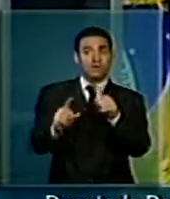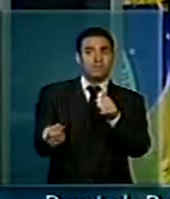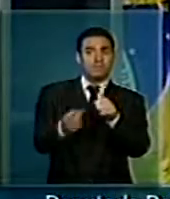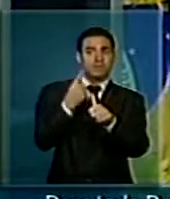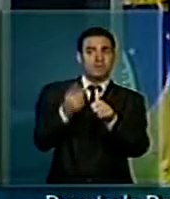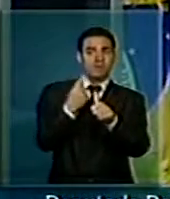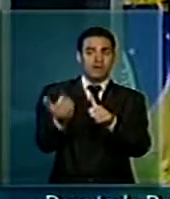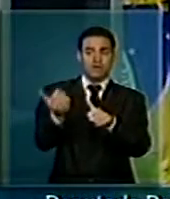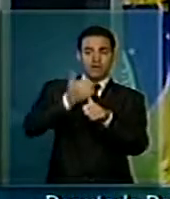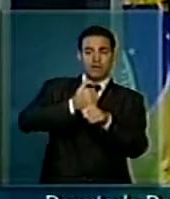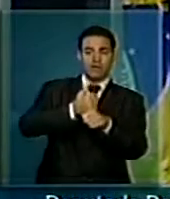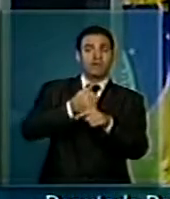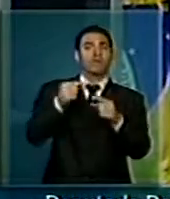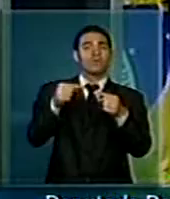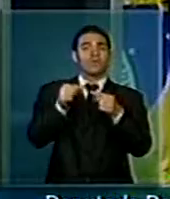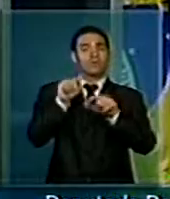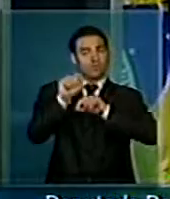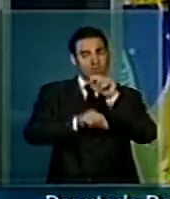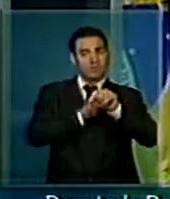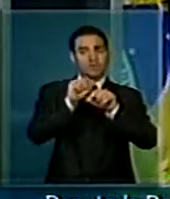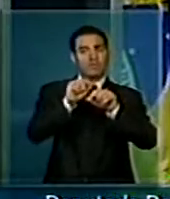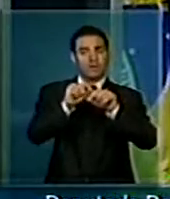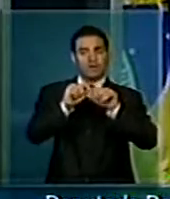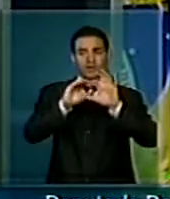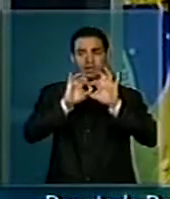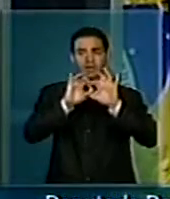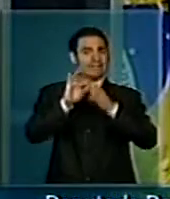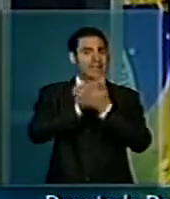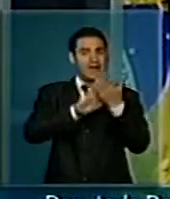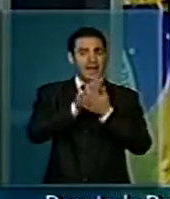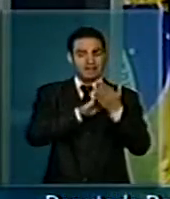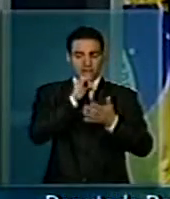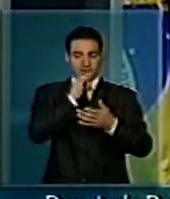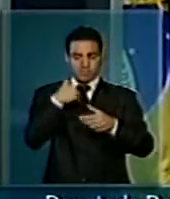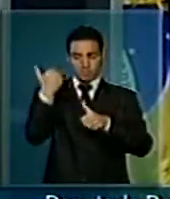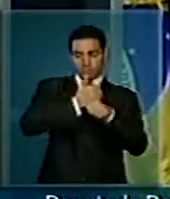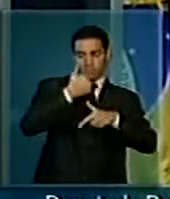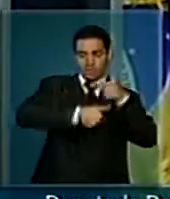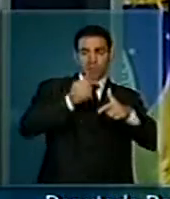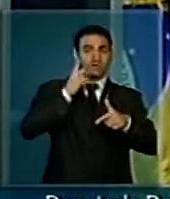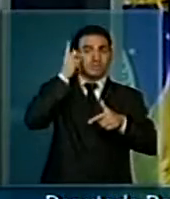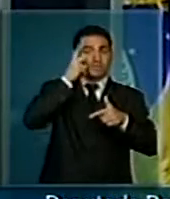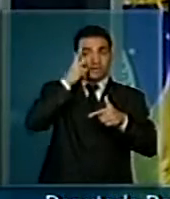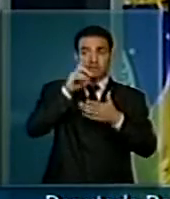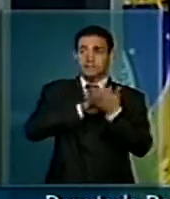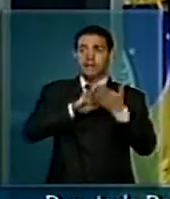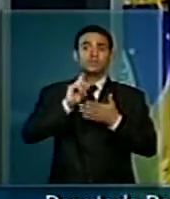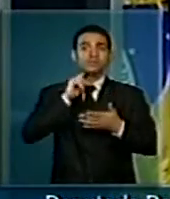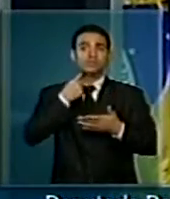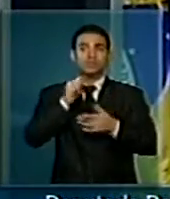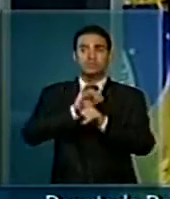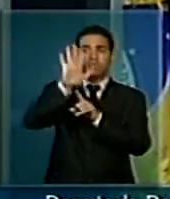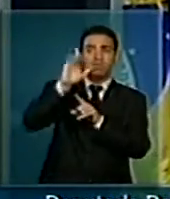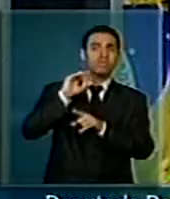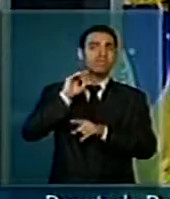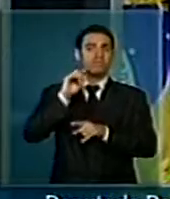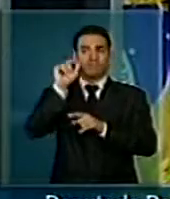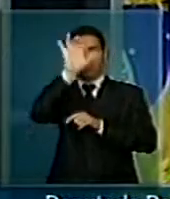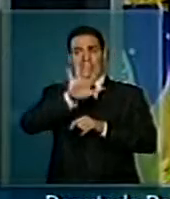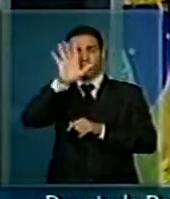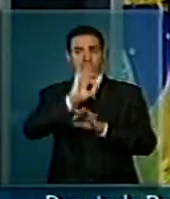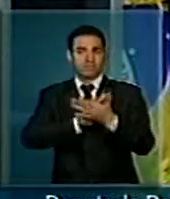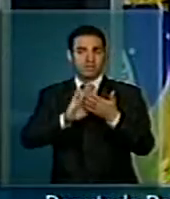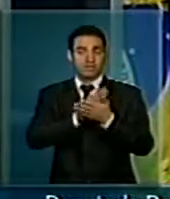primeiro mandato carbono zero do Brasil. O programa Aceno Verde tem sido uma das mais ricas experiências da minha